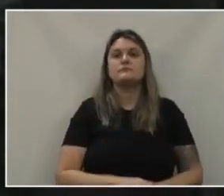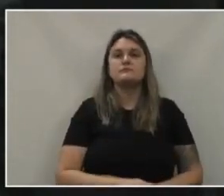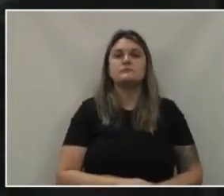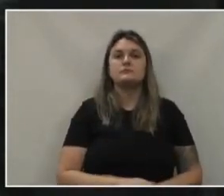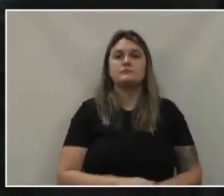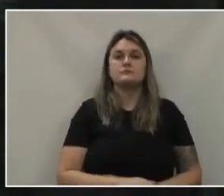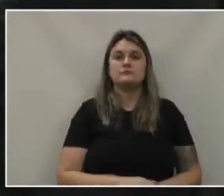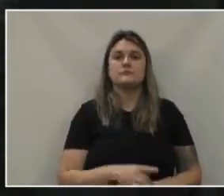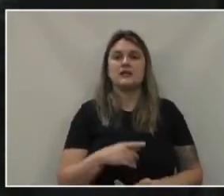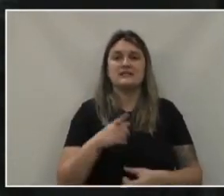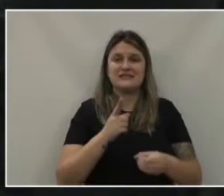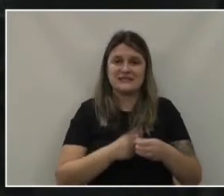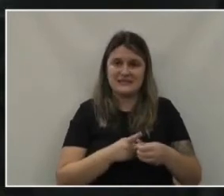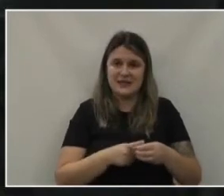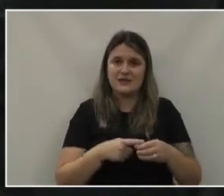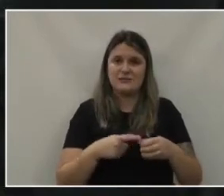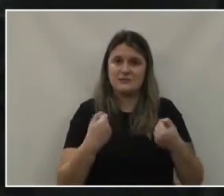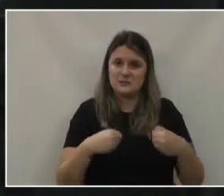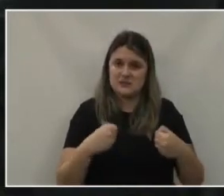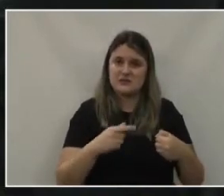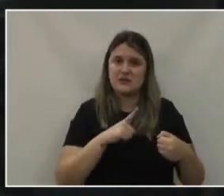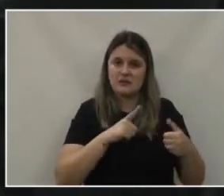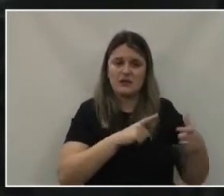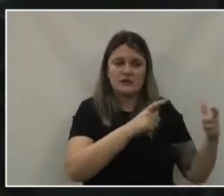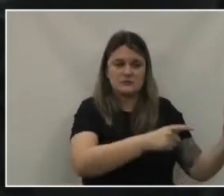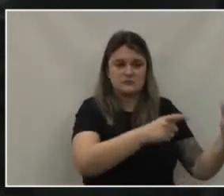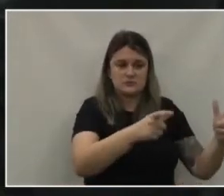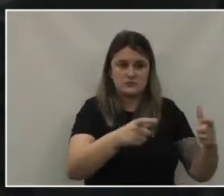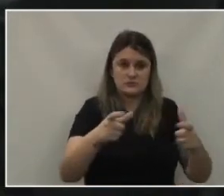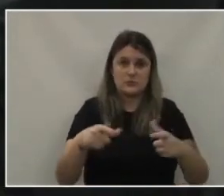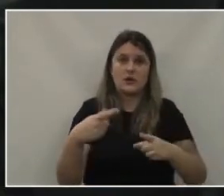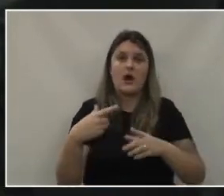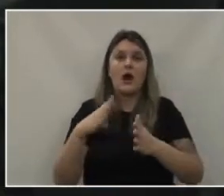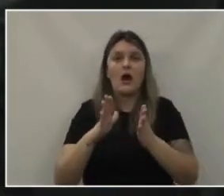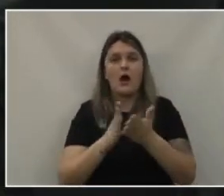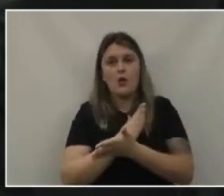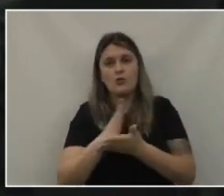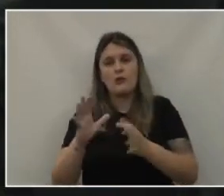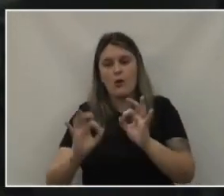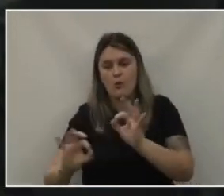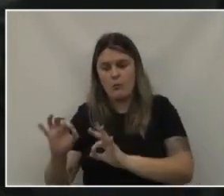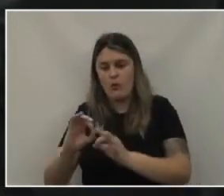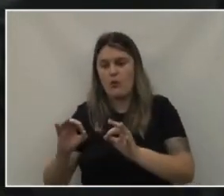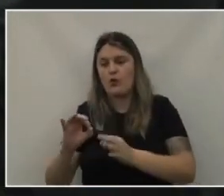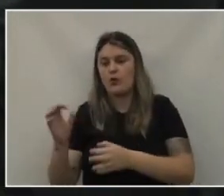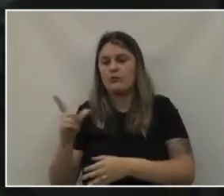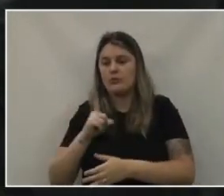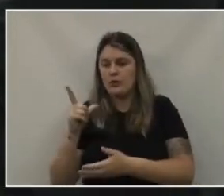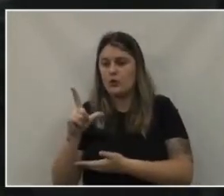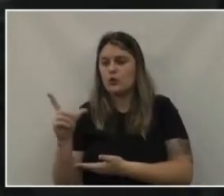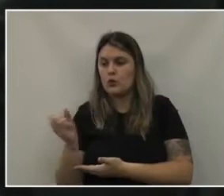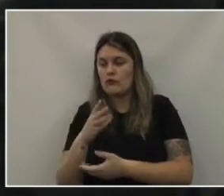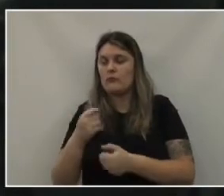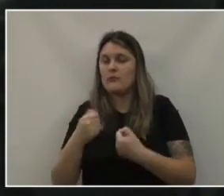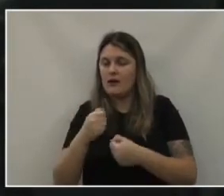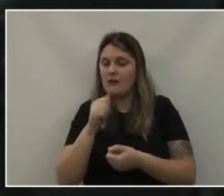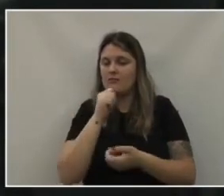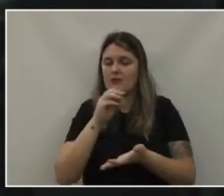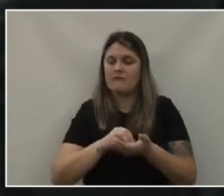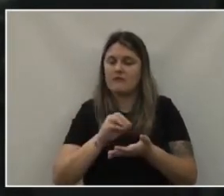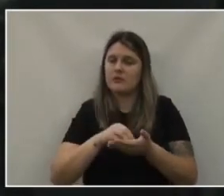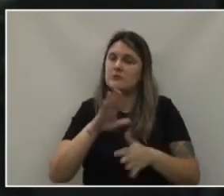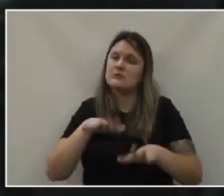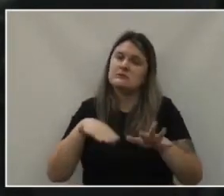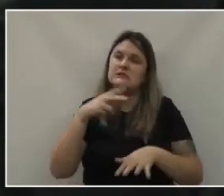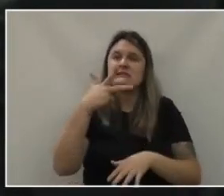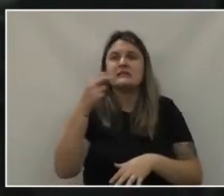cidade precisa ter esses espaços. Algumas foram restauradas, algumas foram colocadas, mas precisa muitas ainda, em torno de